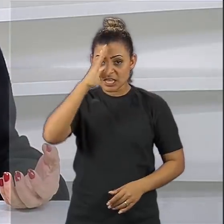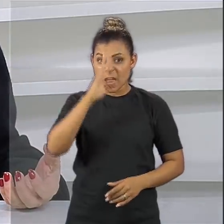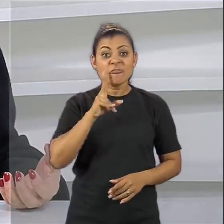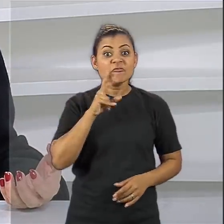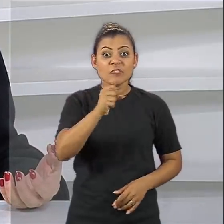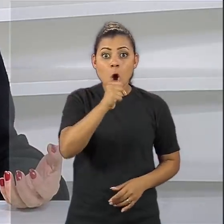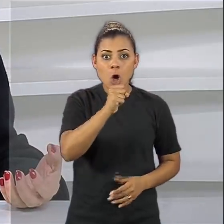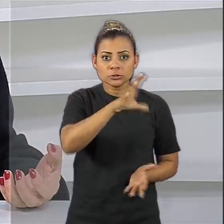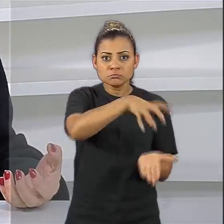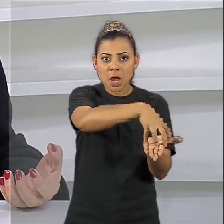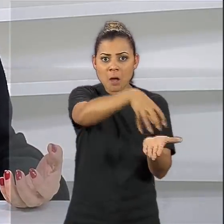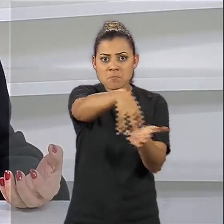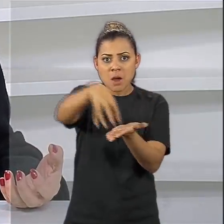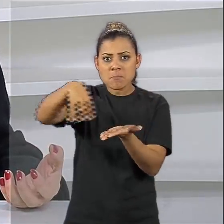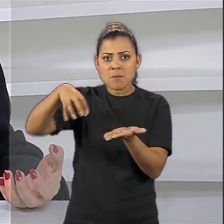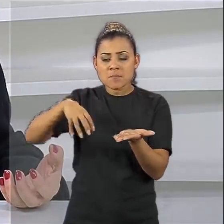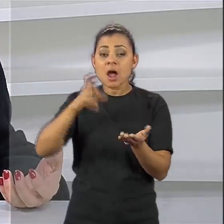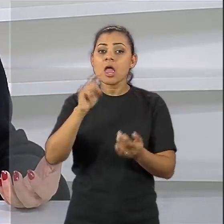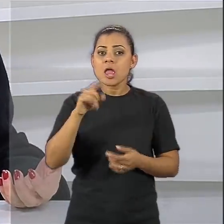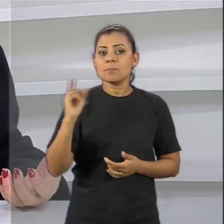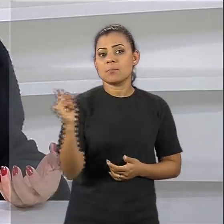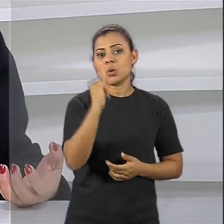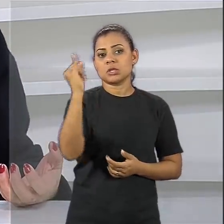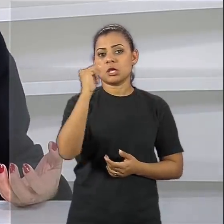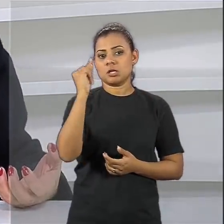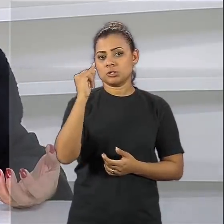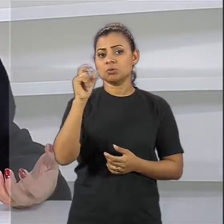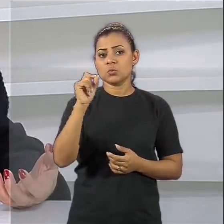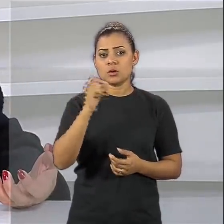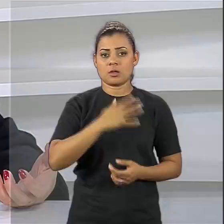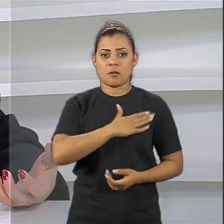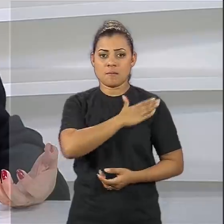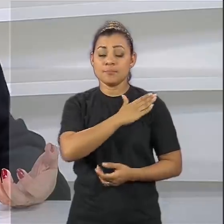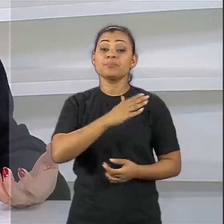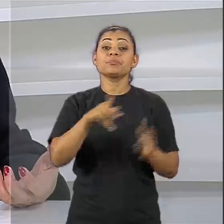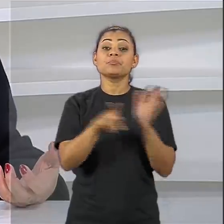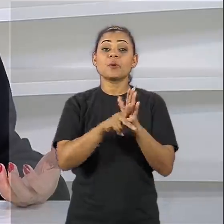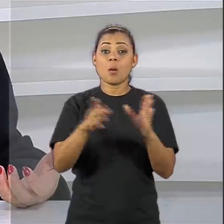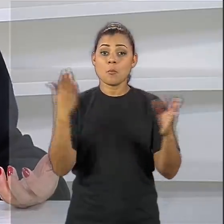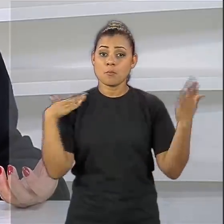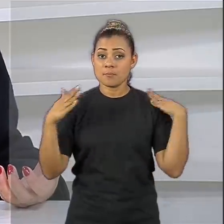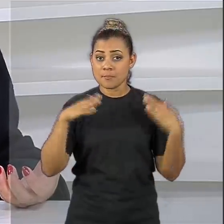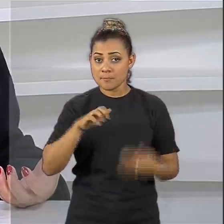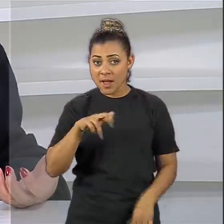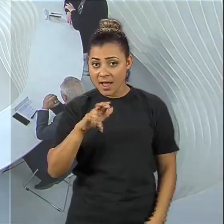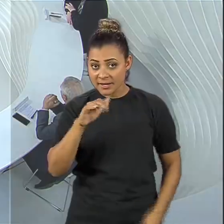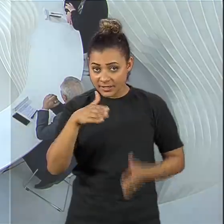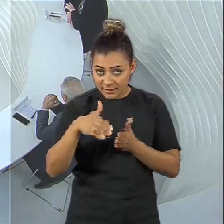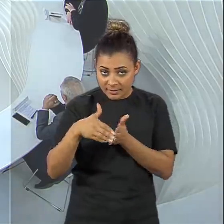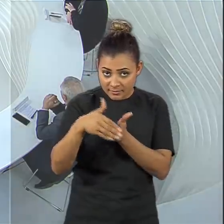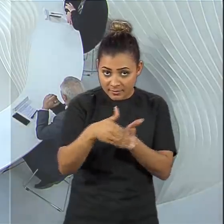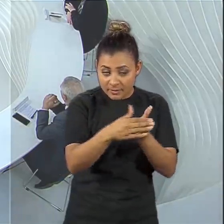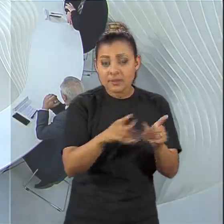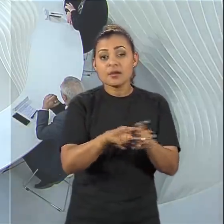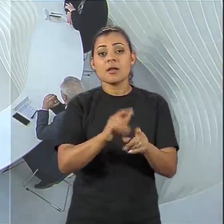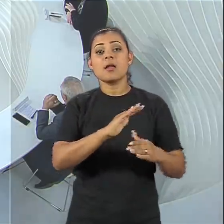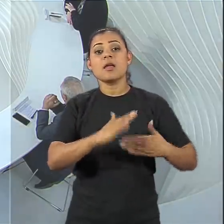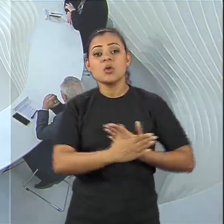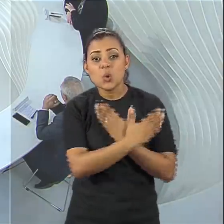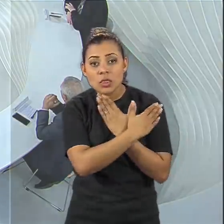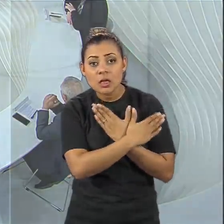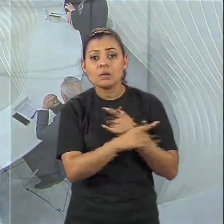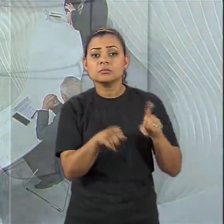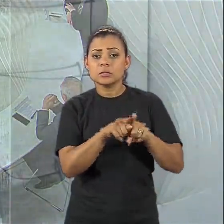unidades importantes, militares, tanto da Marinha, quanto do Exército, quanto da Aeronáutica. E, além de tudo,